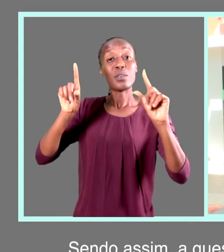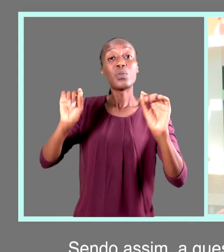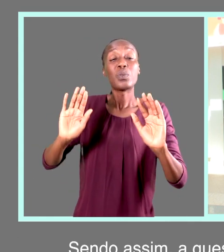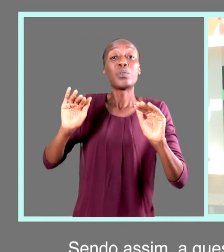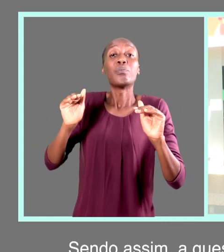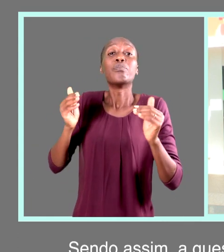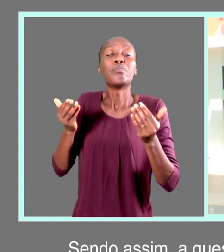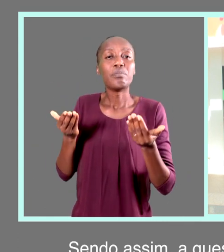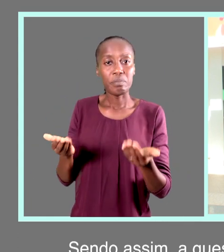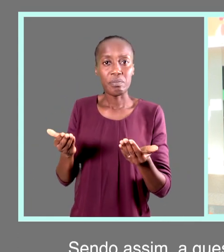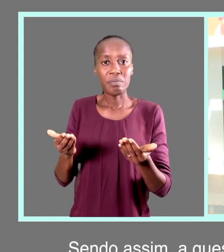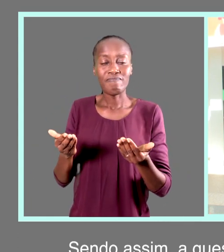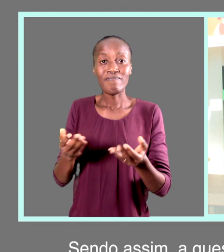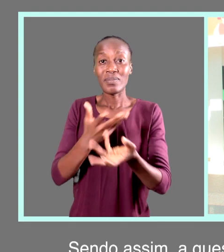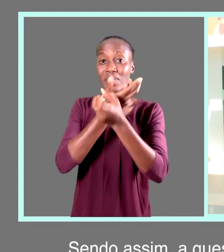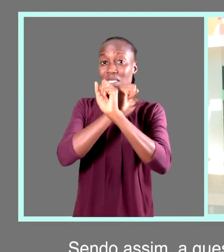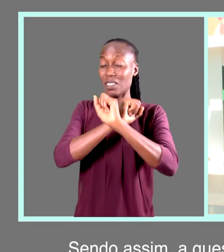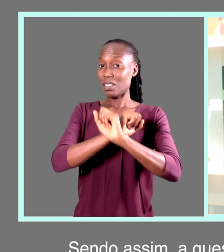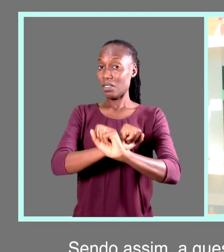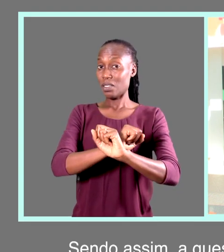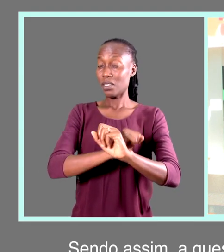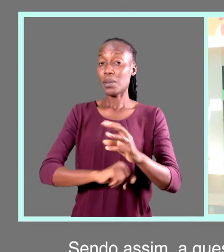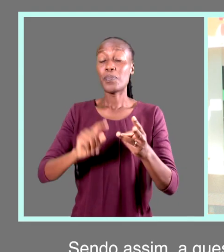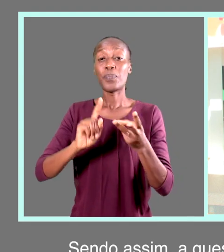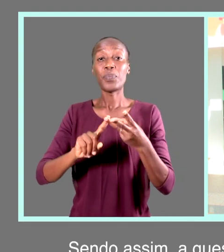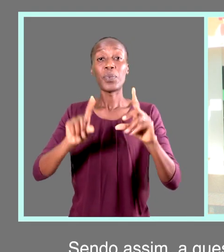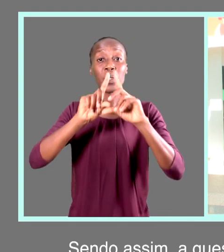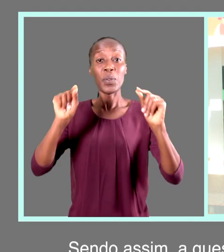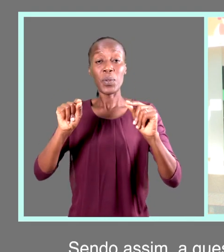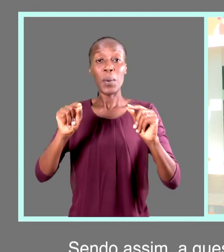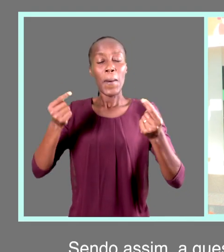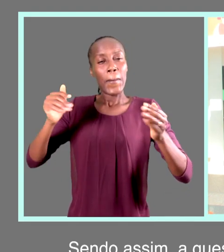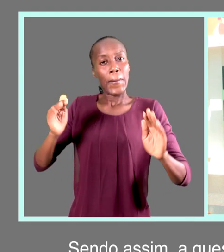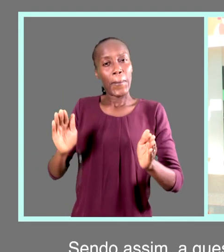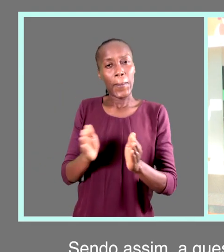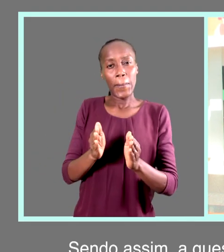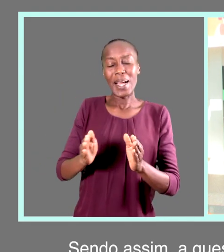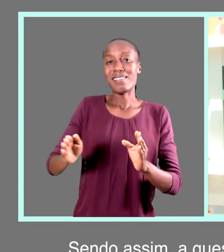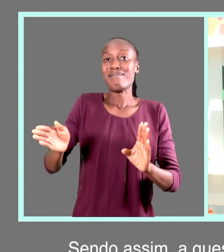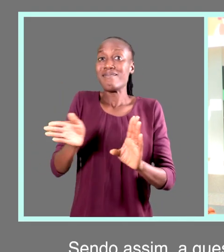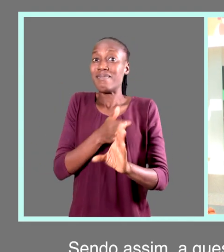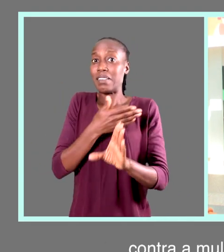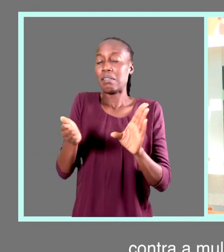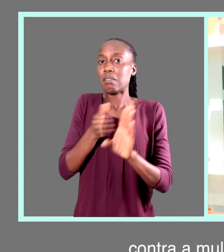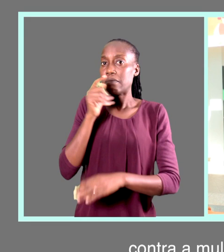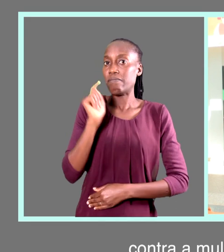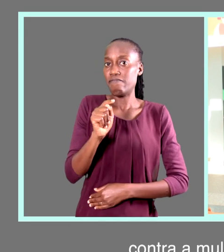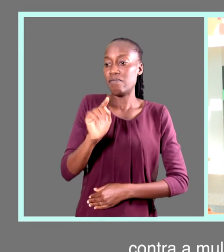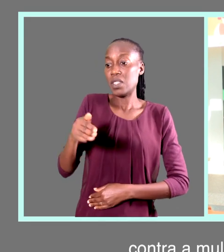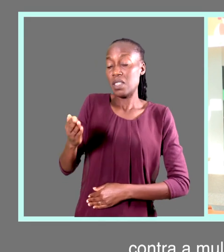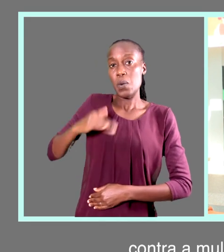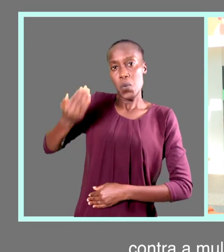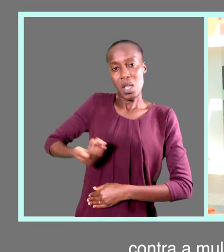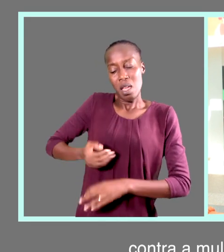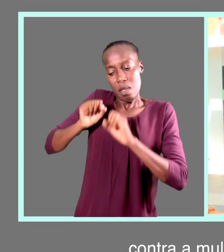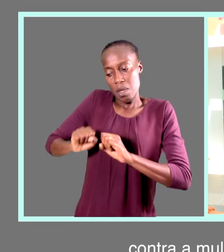questão de defesa, a questão de combate à violência contra